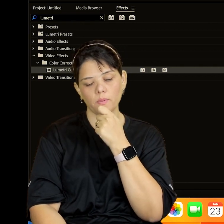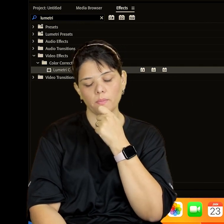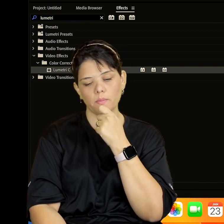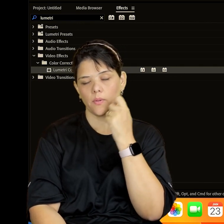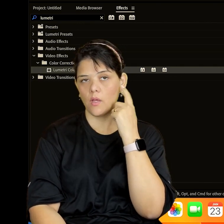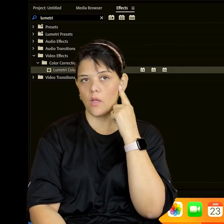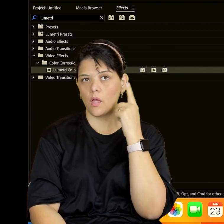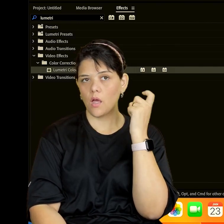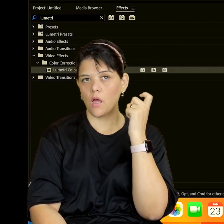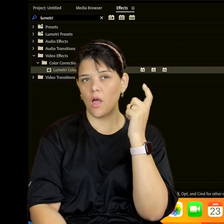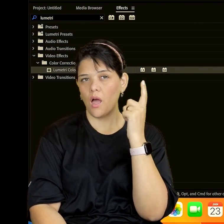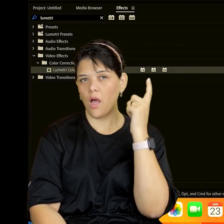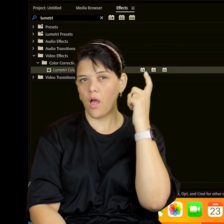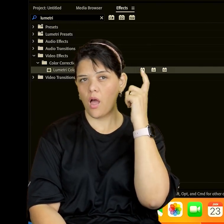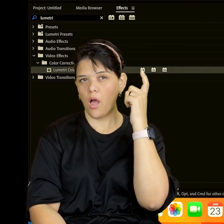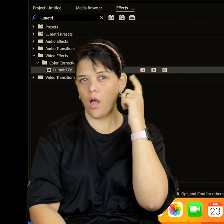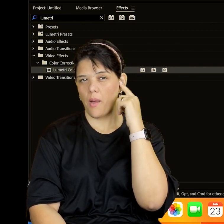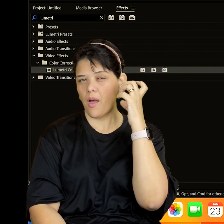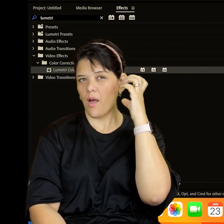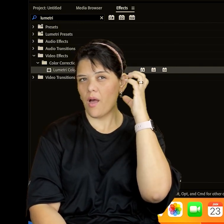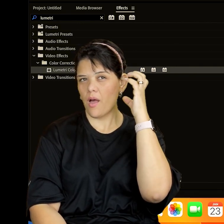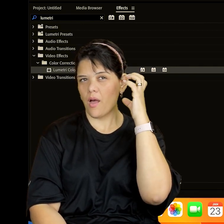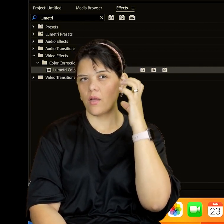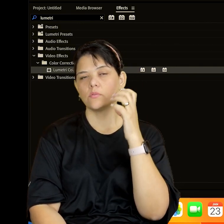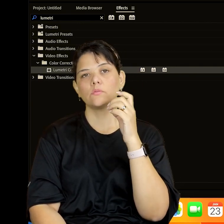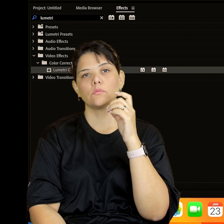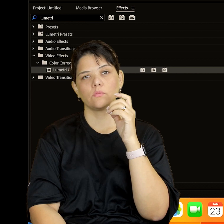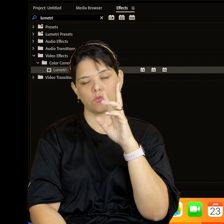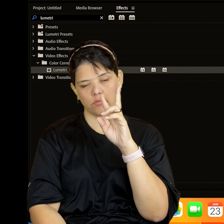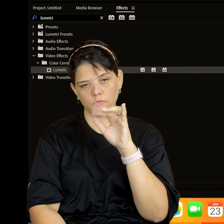achando alto? Você vem,